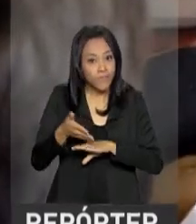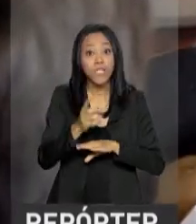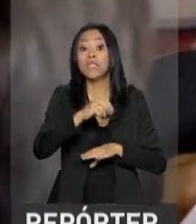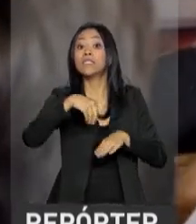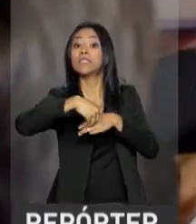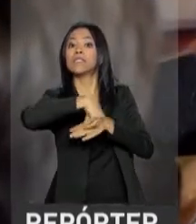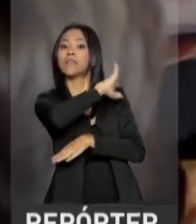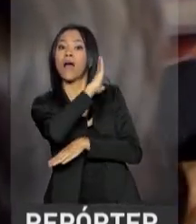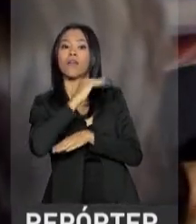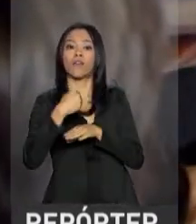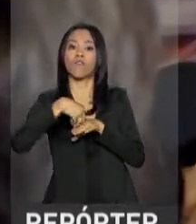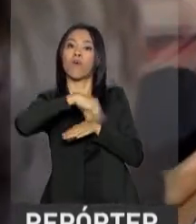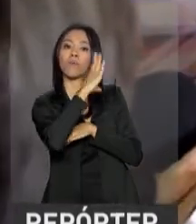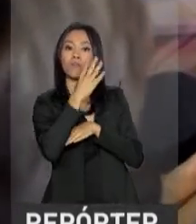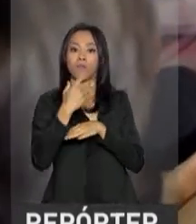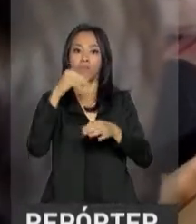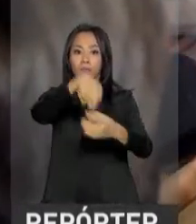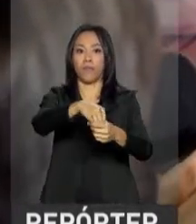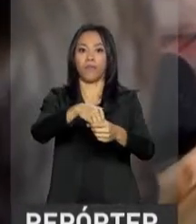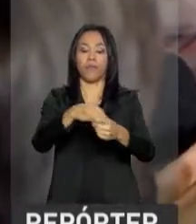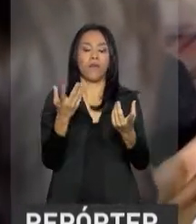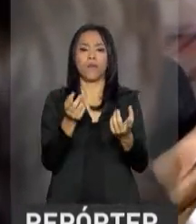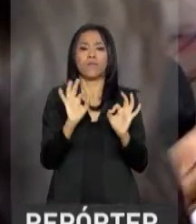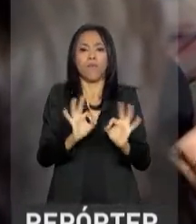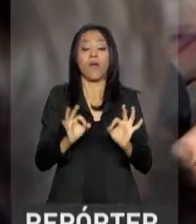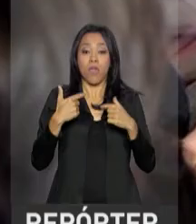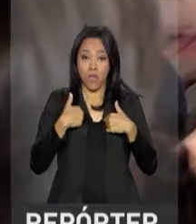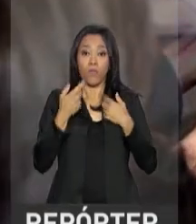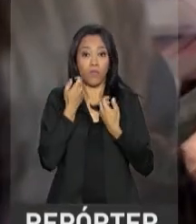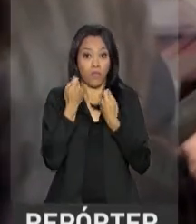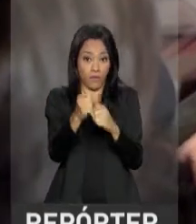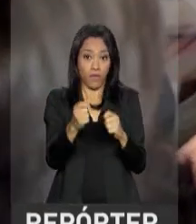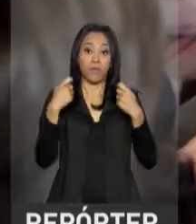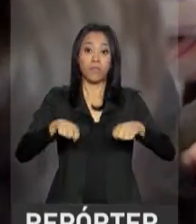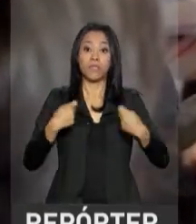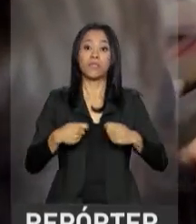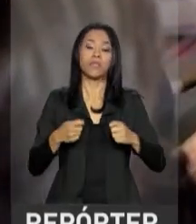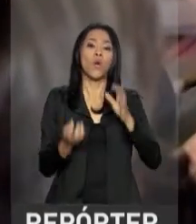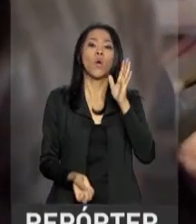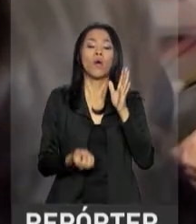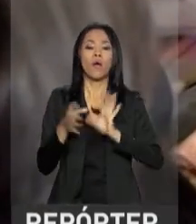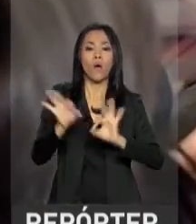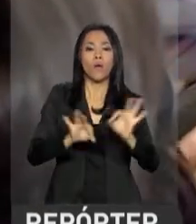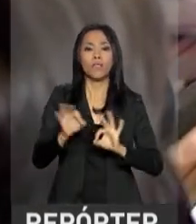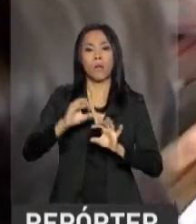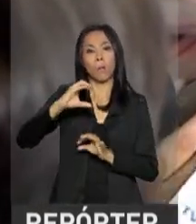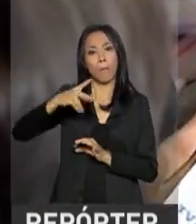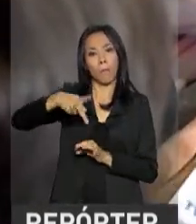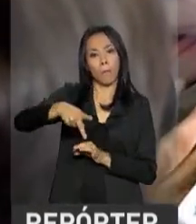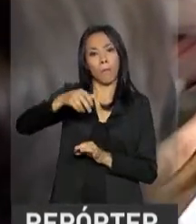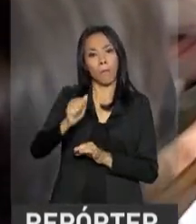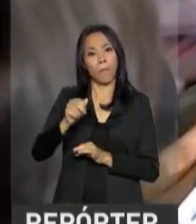informação para o clube está na rua eu tenho defendido a necessidade de que se construa um parlatório e todo e qualquer contato